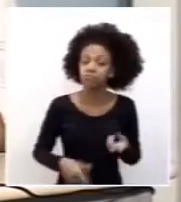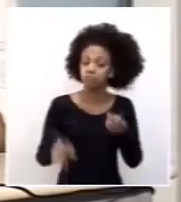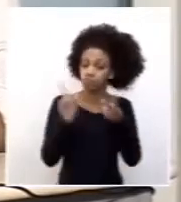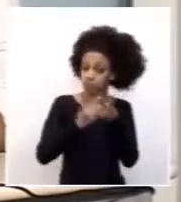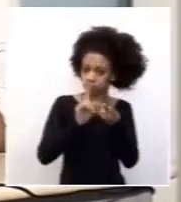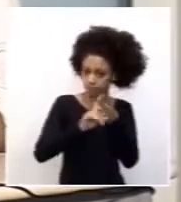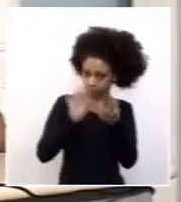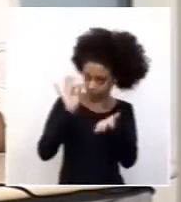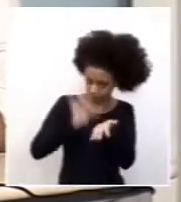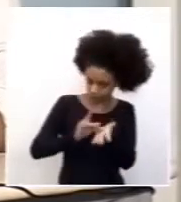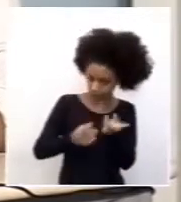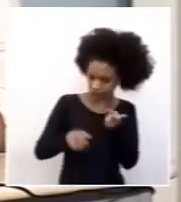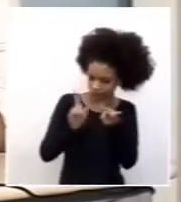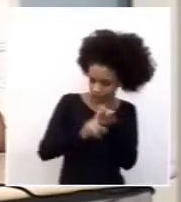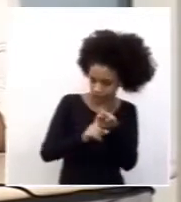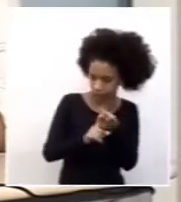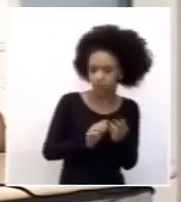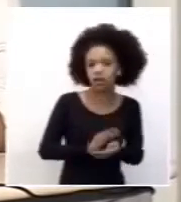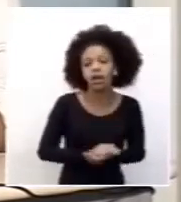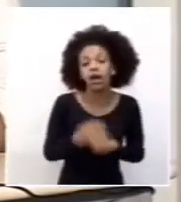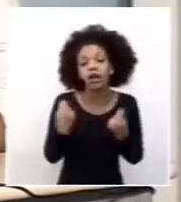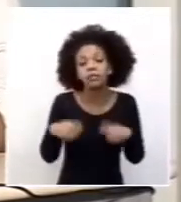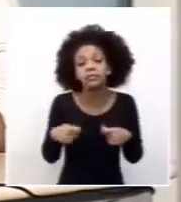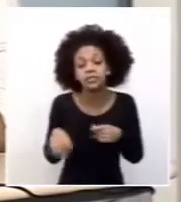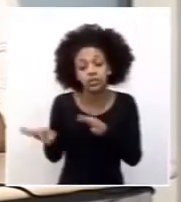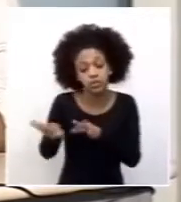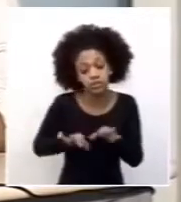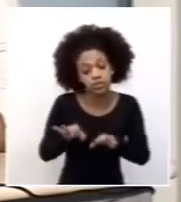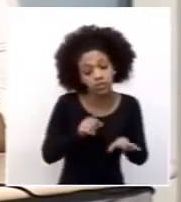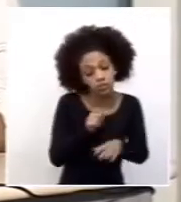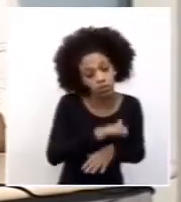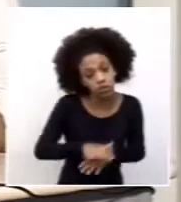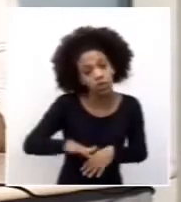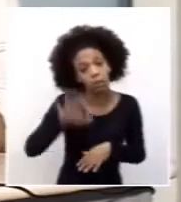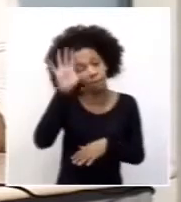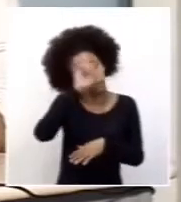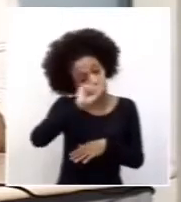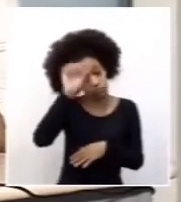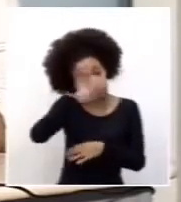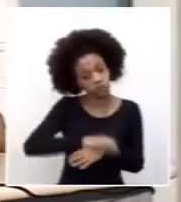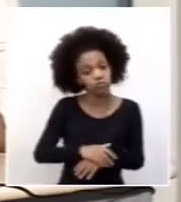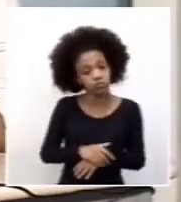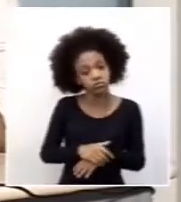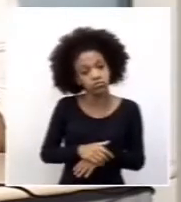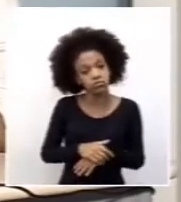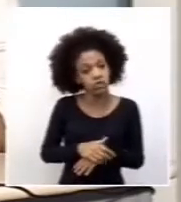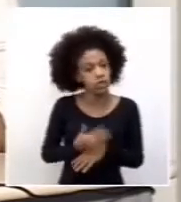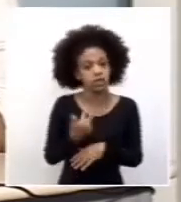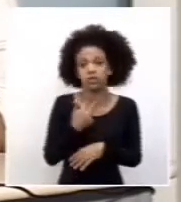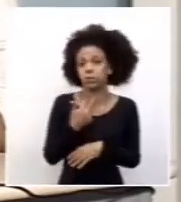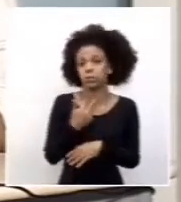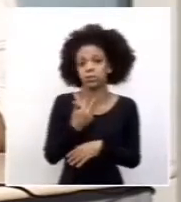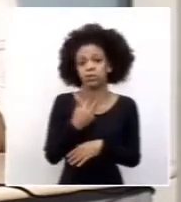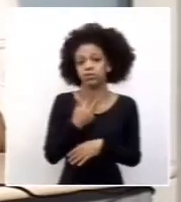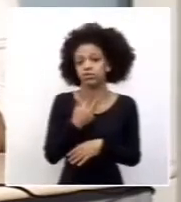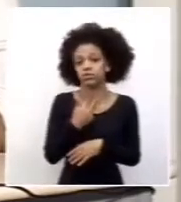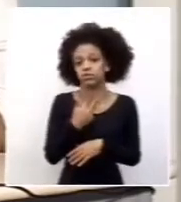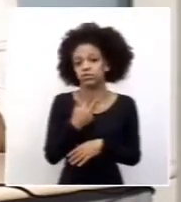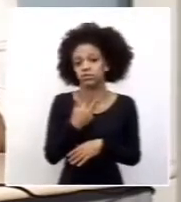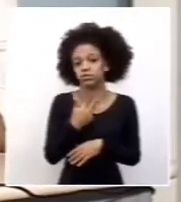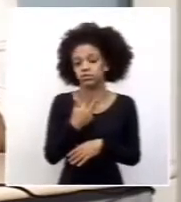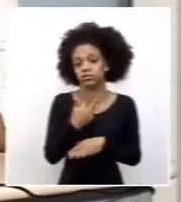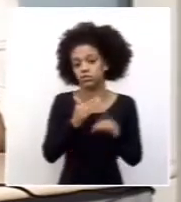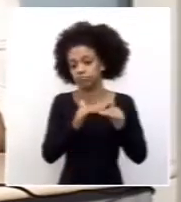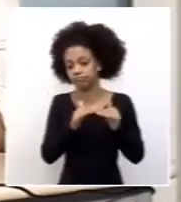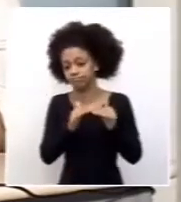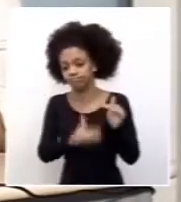2, dizia o seguinte: a necessidade de ordem em ambientes de aprendizagem não deve se sobrepor